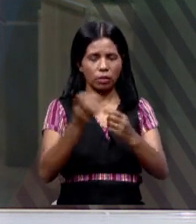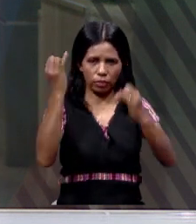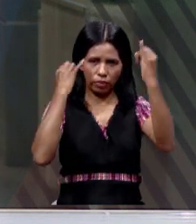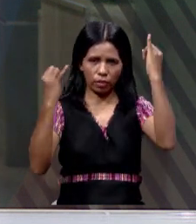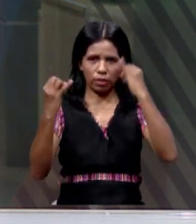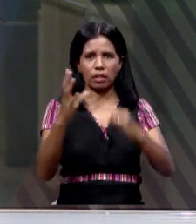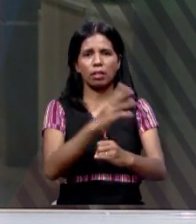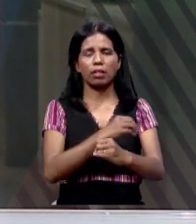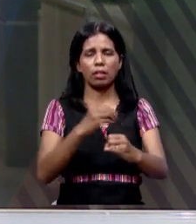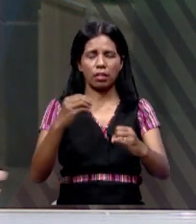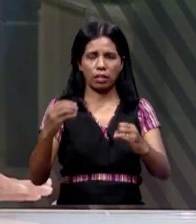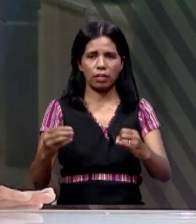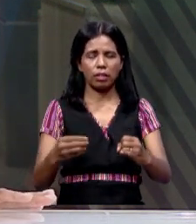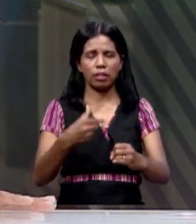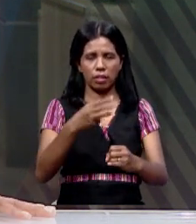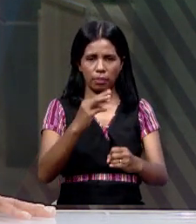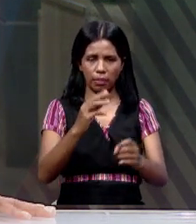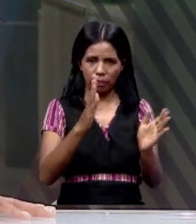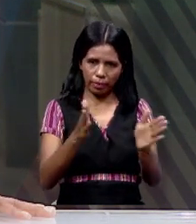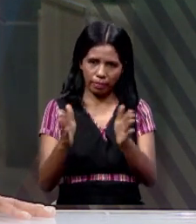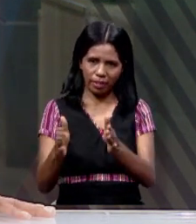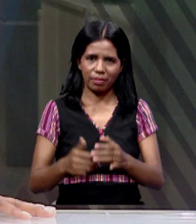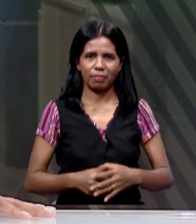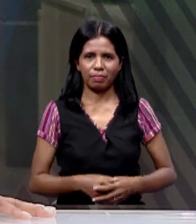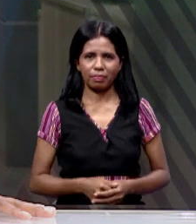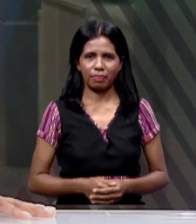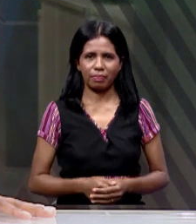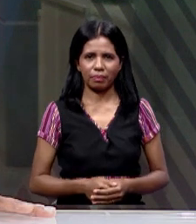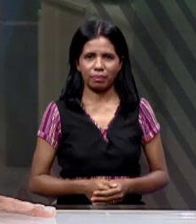na equipa e Xiemen, por Parona.